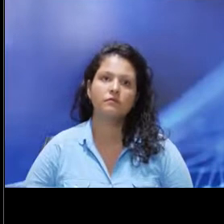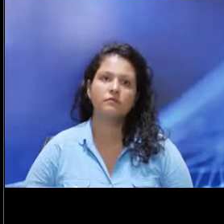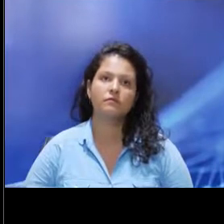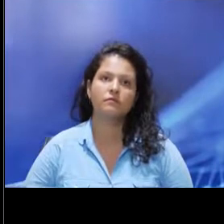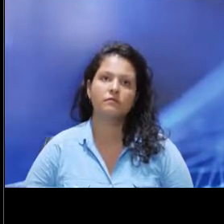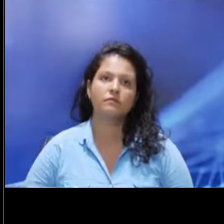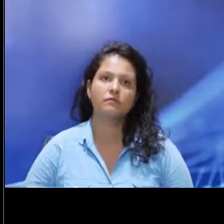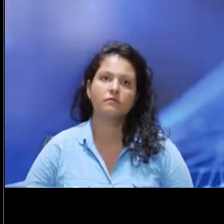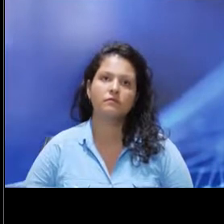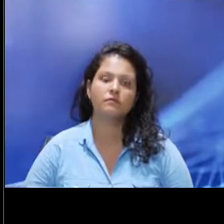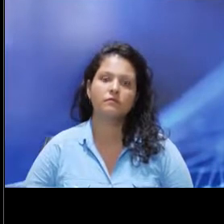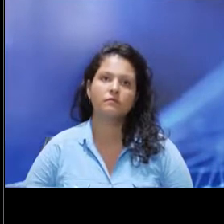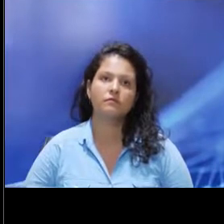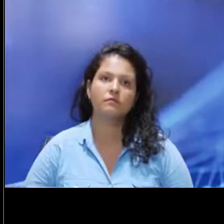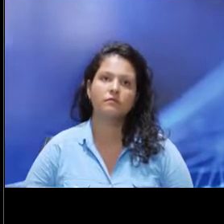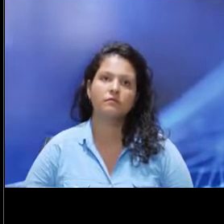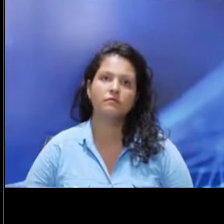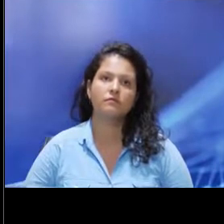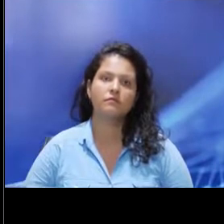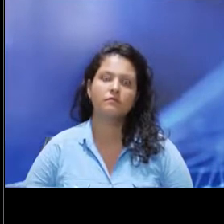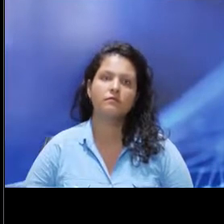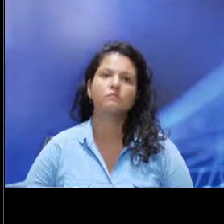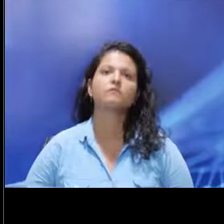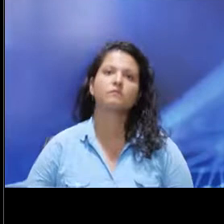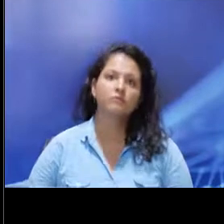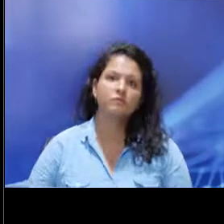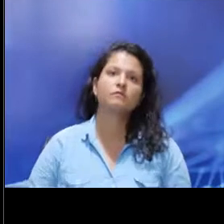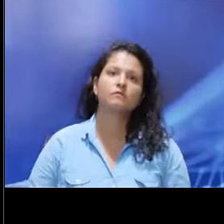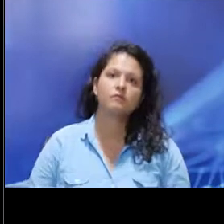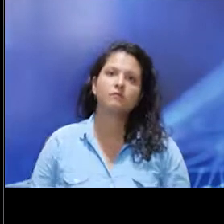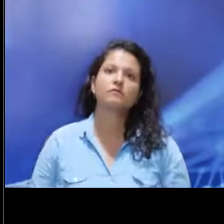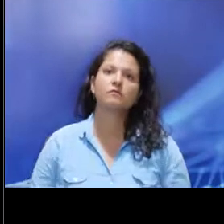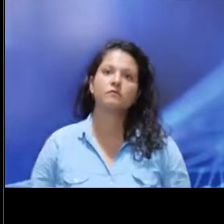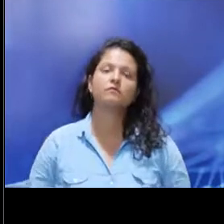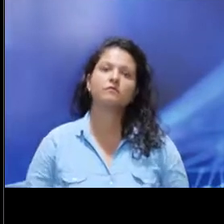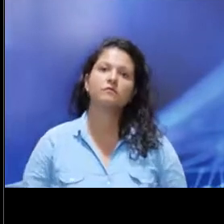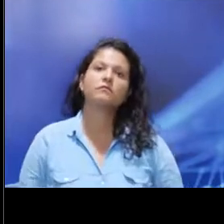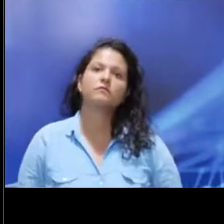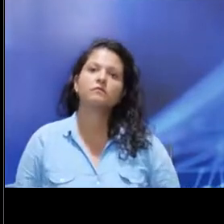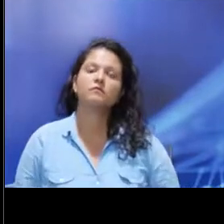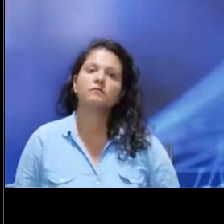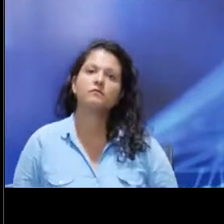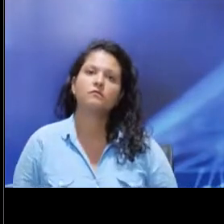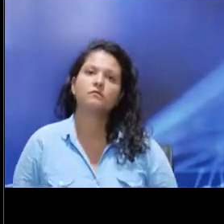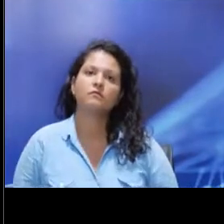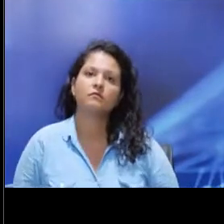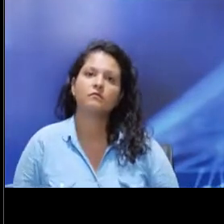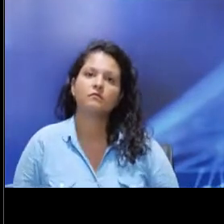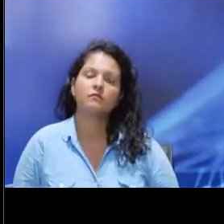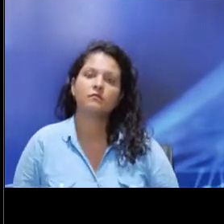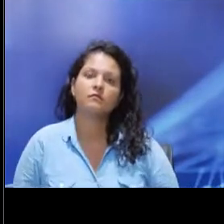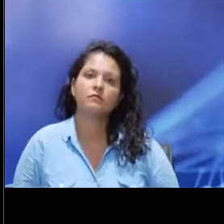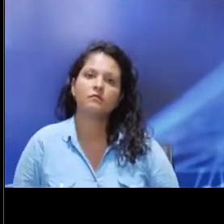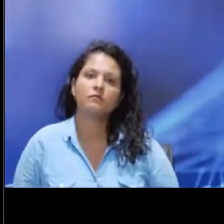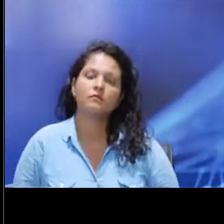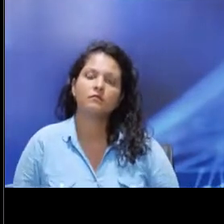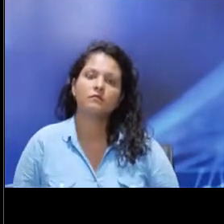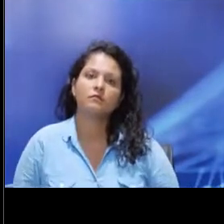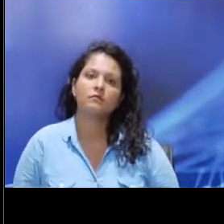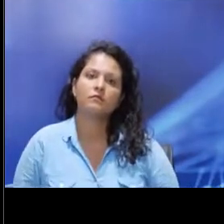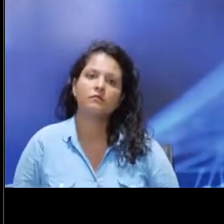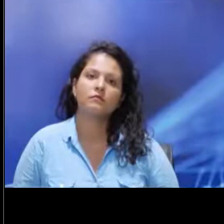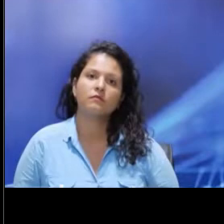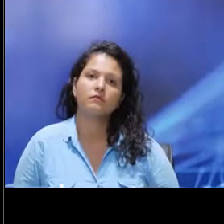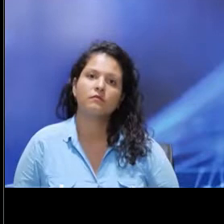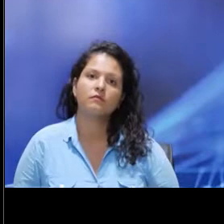compre um cracker para sorgo. Esse daqui é um cracker de sorgo. Esse daqui é um cracker de milho. Notem que o cracker para o